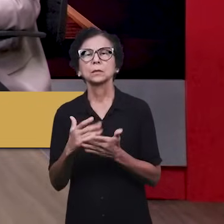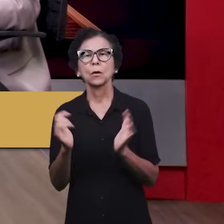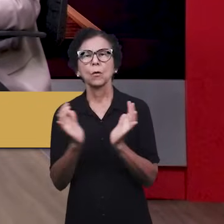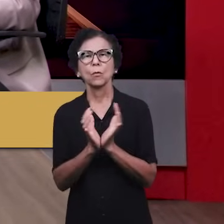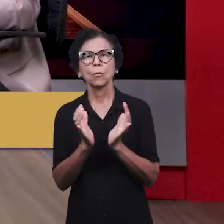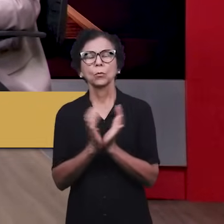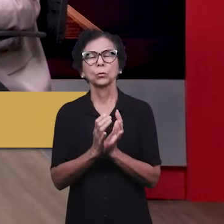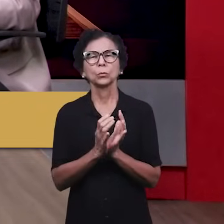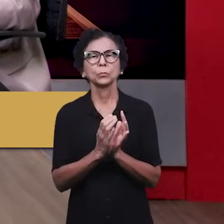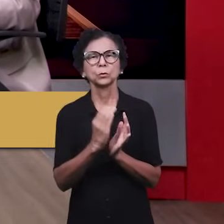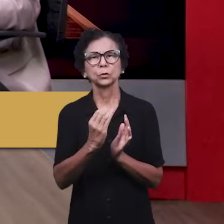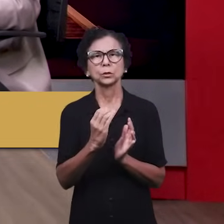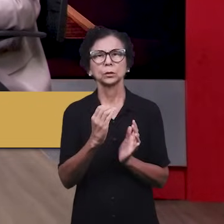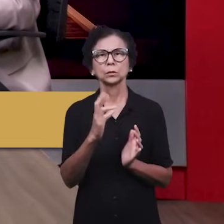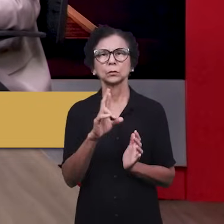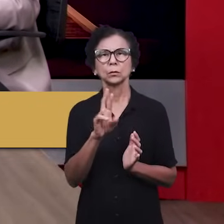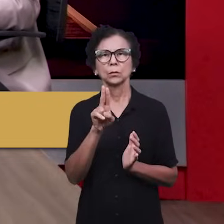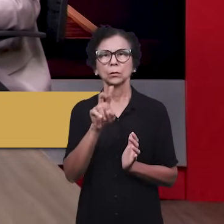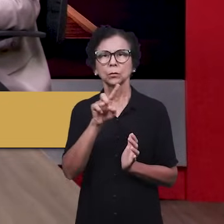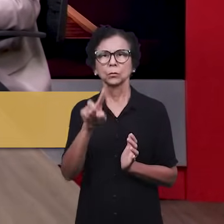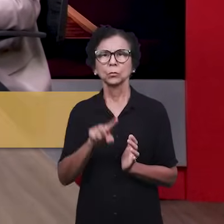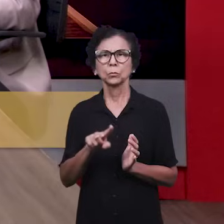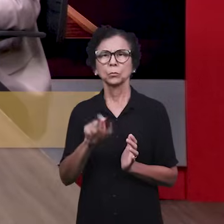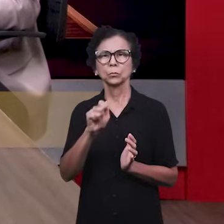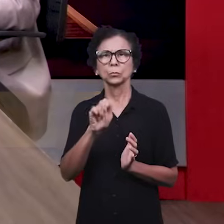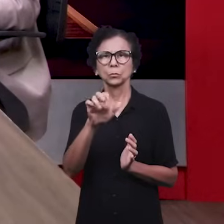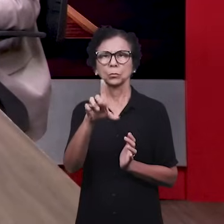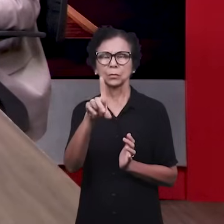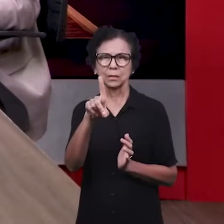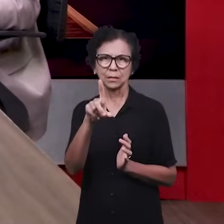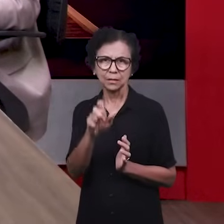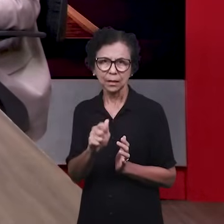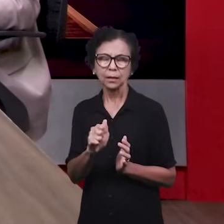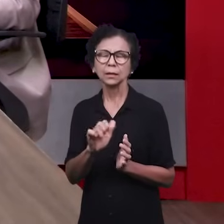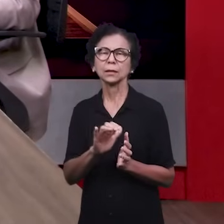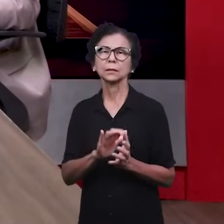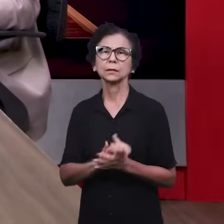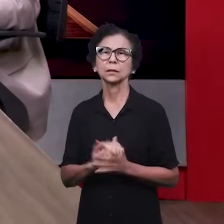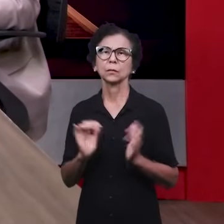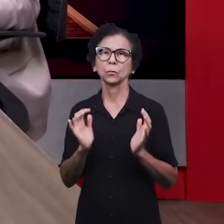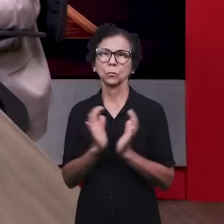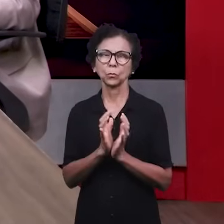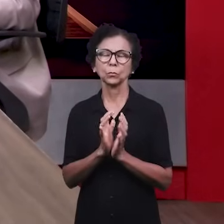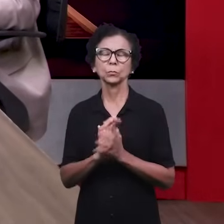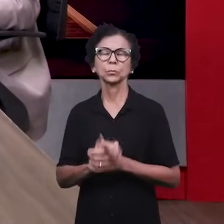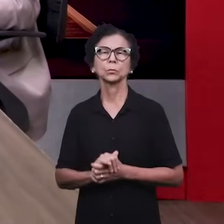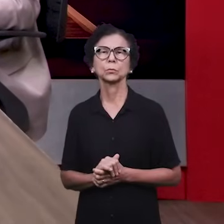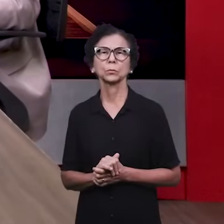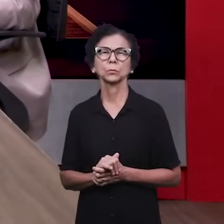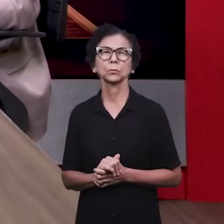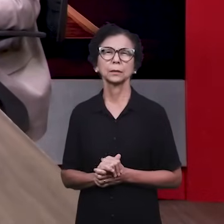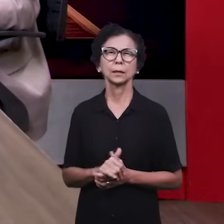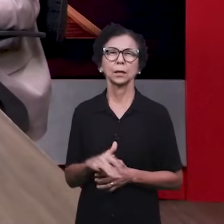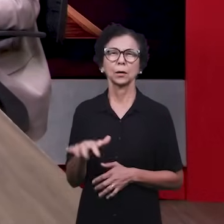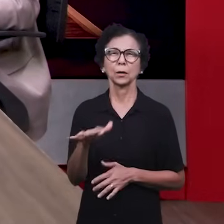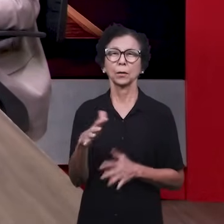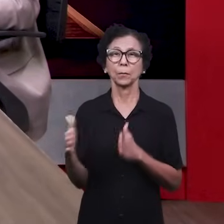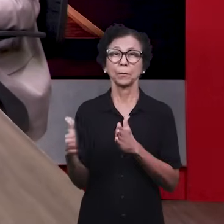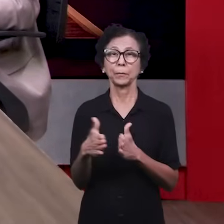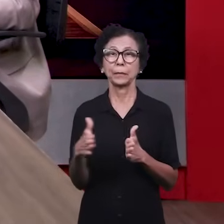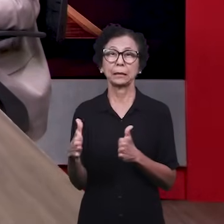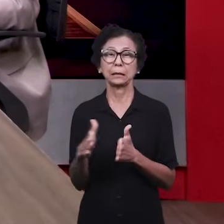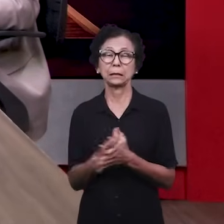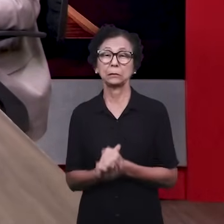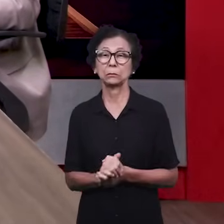menos. 1095 começaram as cruzadas. Então foram, nessa época era, podemos assim, a chamada era